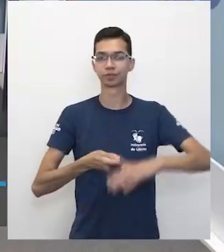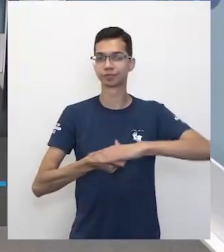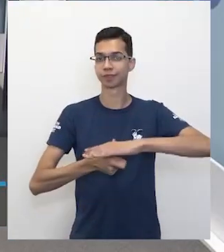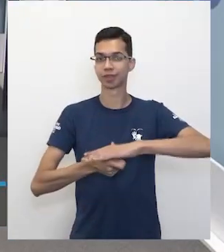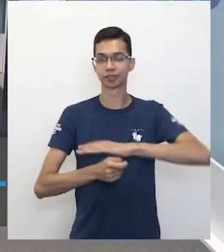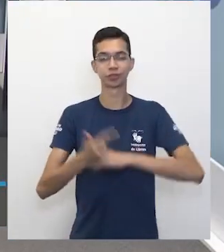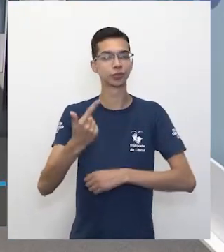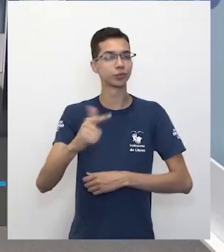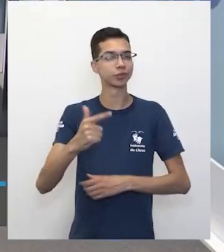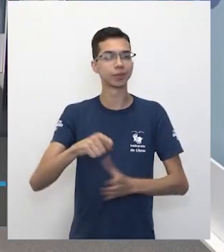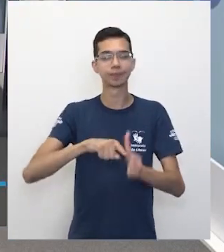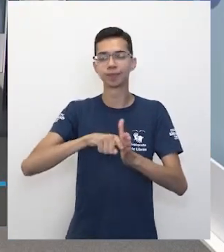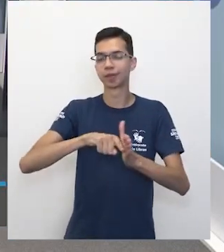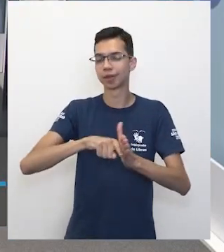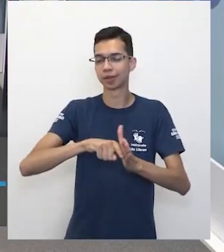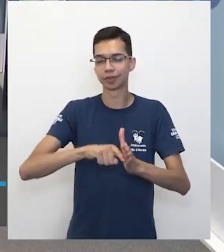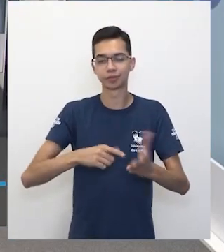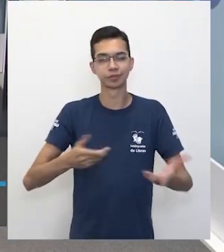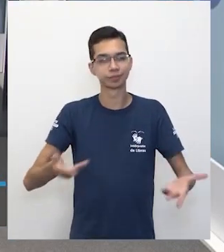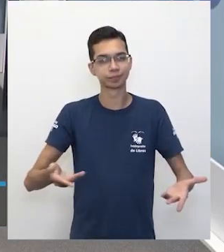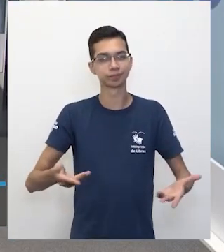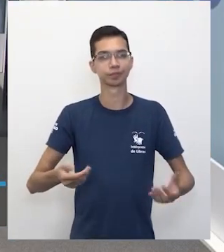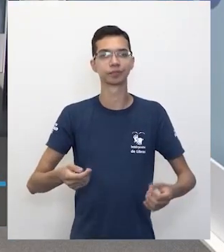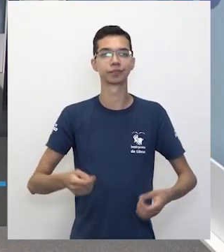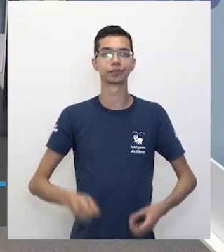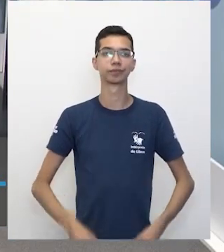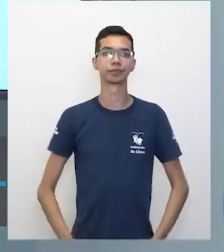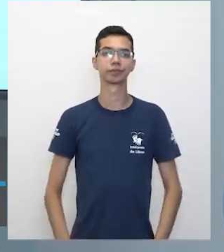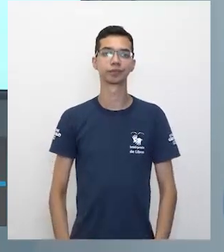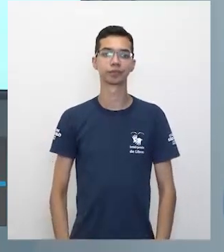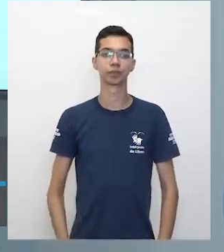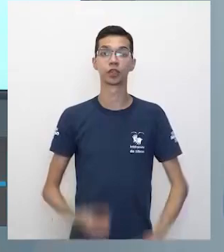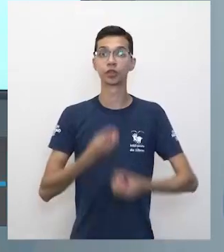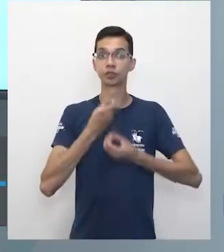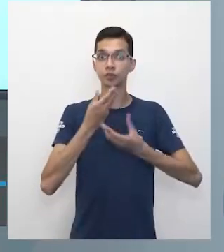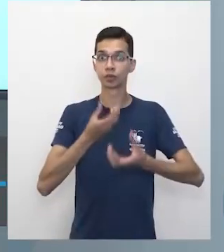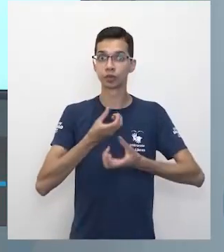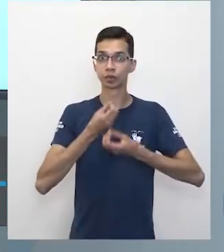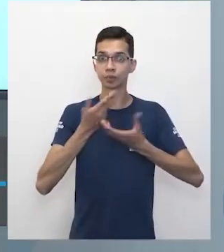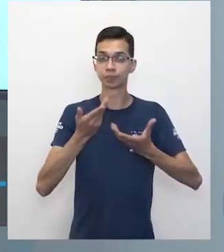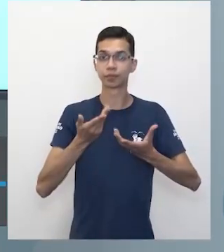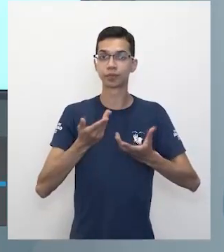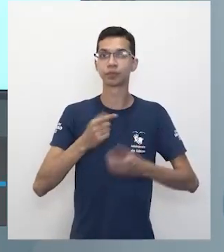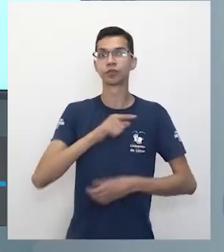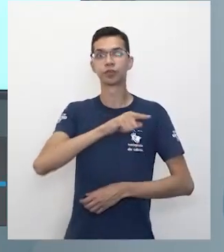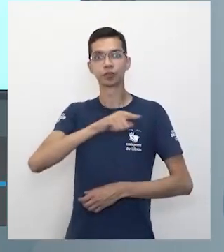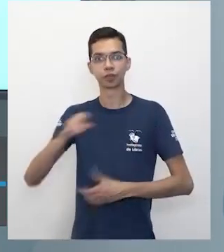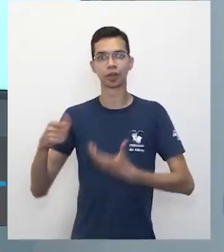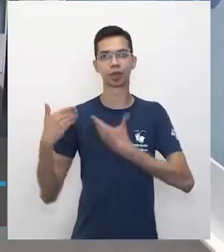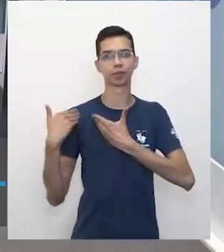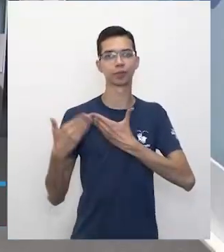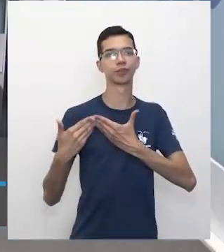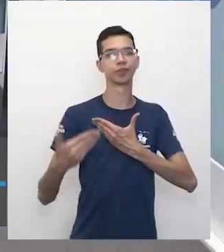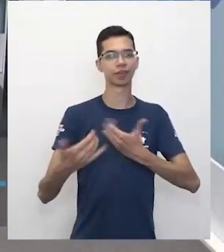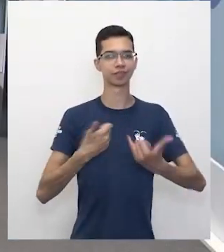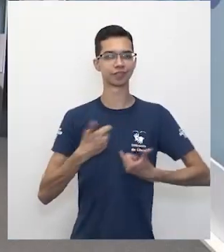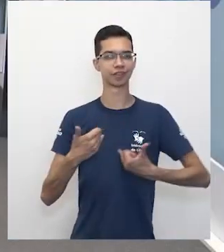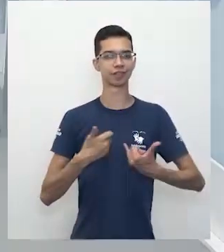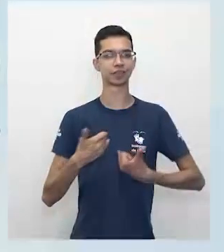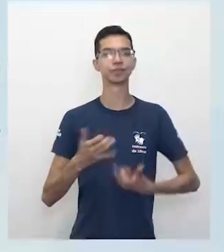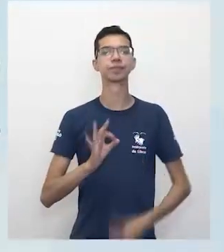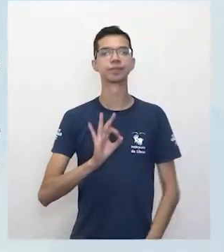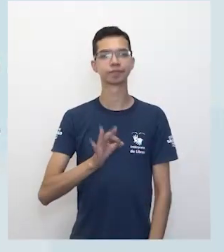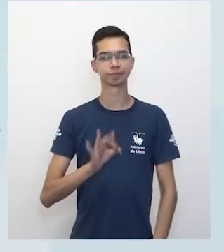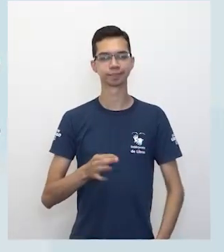muita pesquisa e talvez aí o papel de fazer essa informação chegar até a gente seja de vocês. É sua. Então,